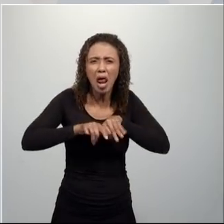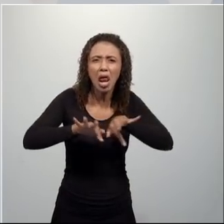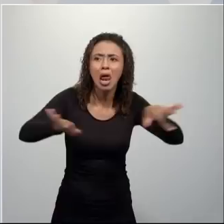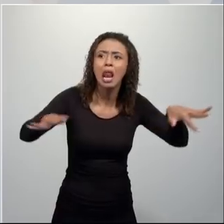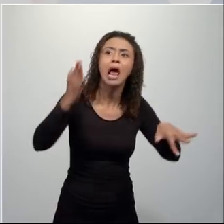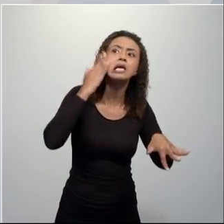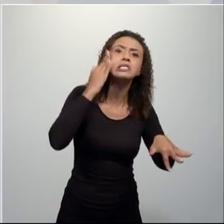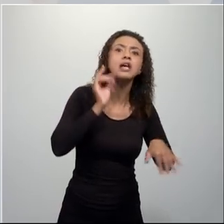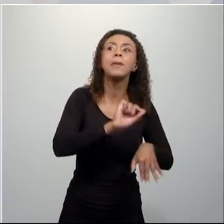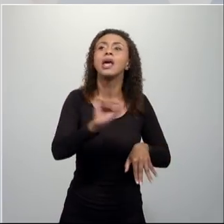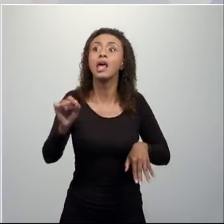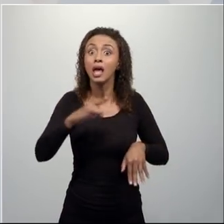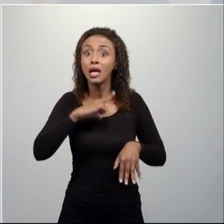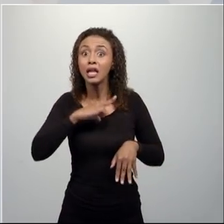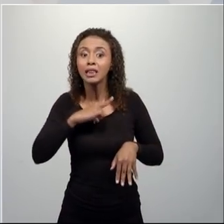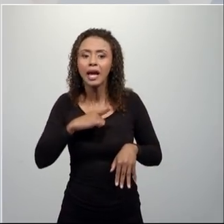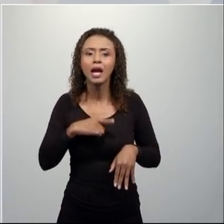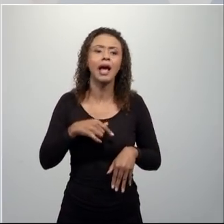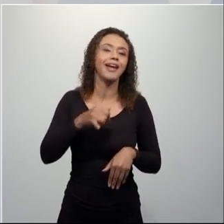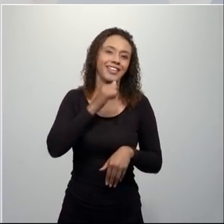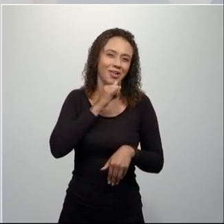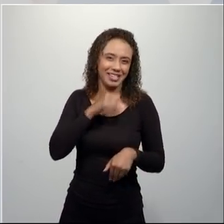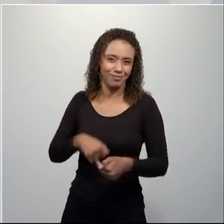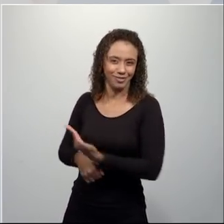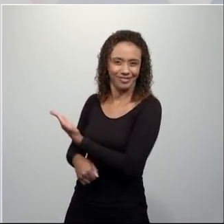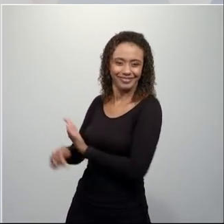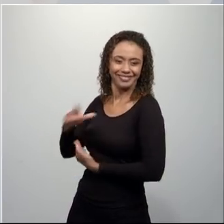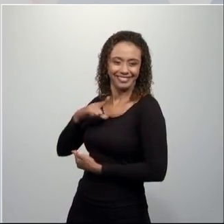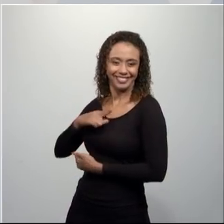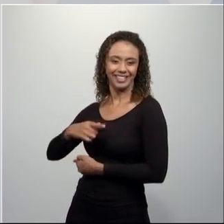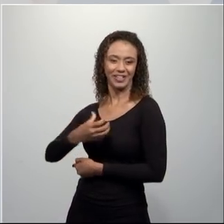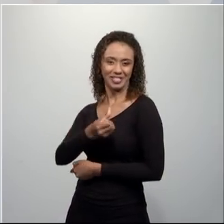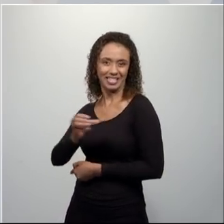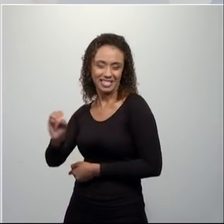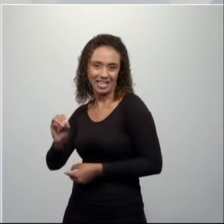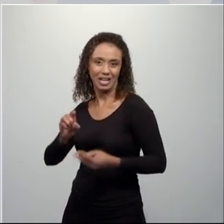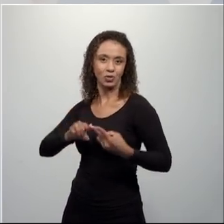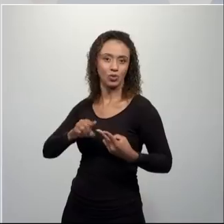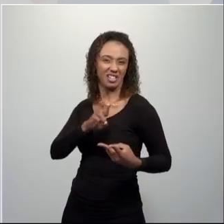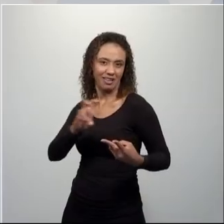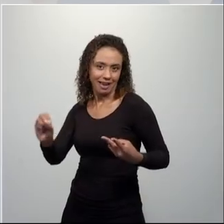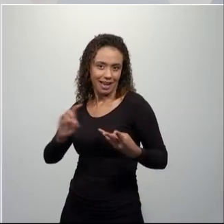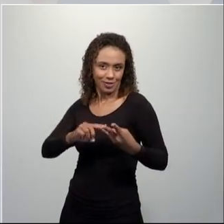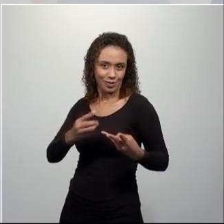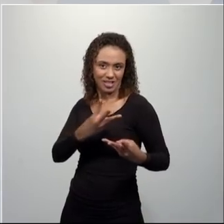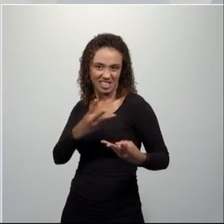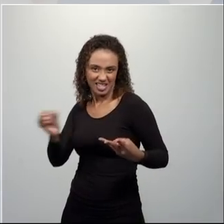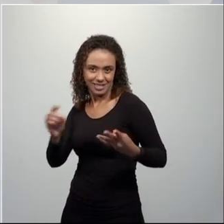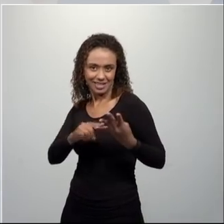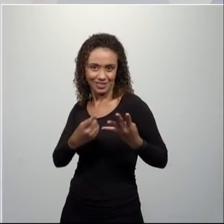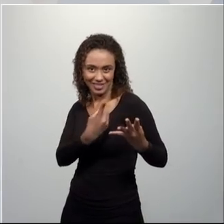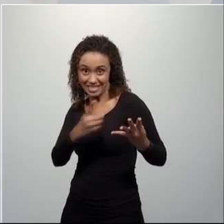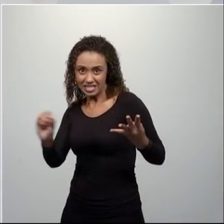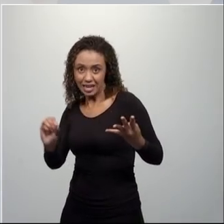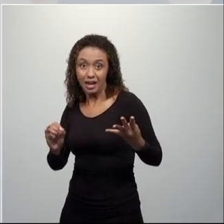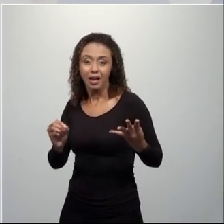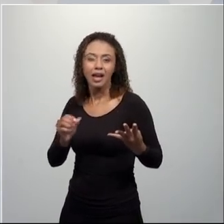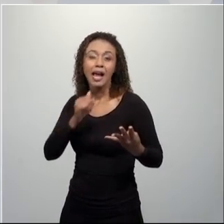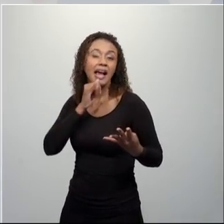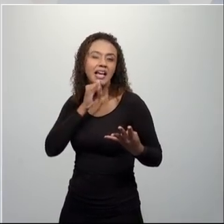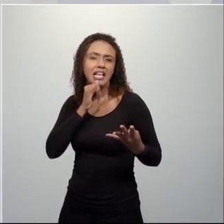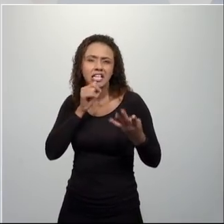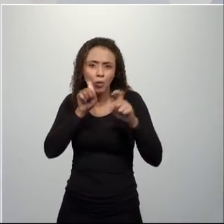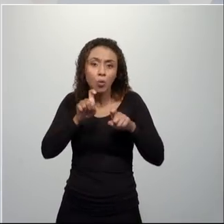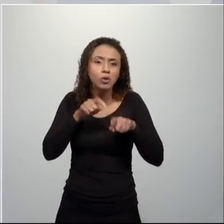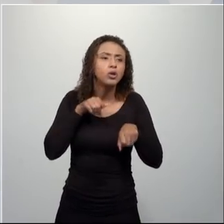que me conhece aqui e conheça os 600 conhece o 500o 301 sem ele pergunta pra todos eles olha você sabe onde está